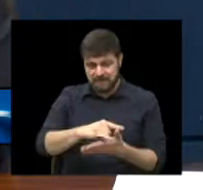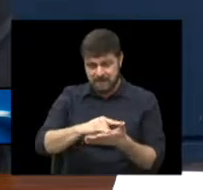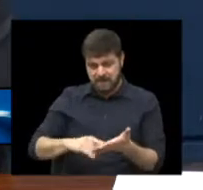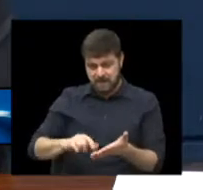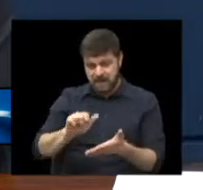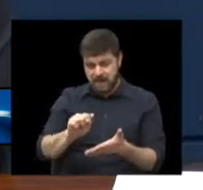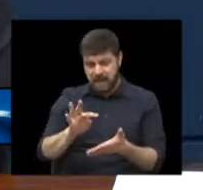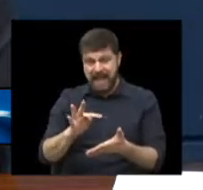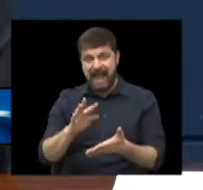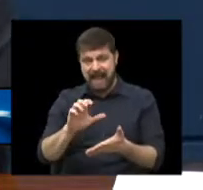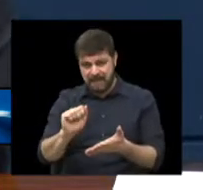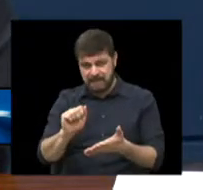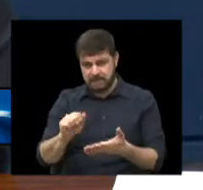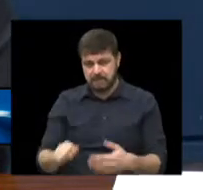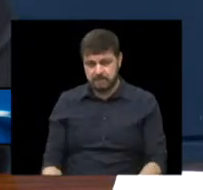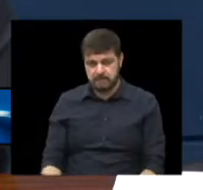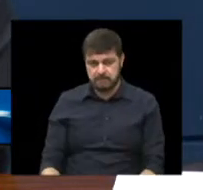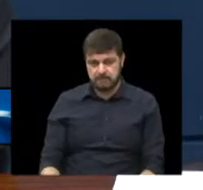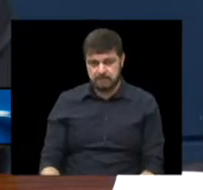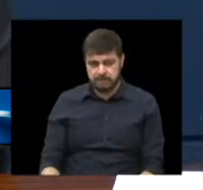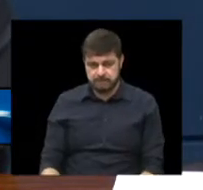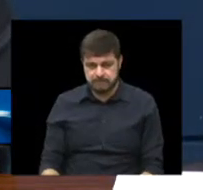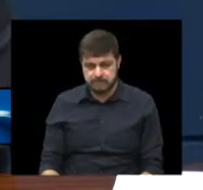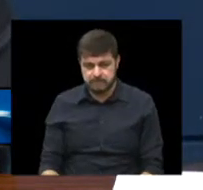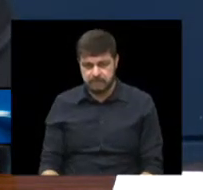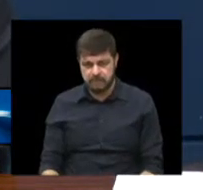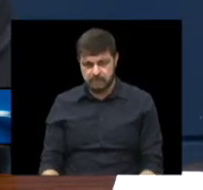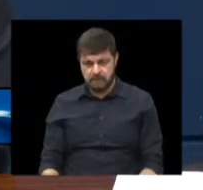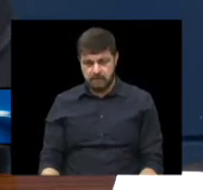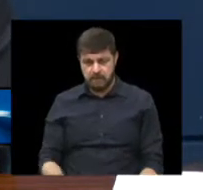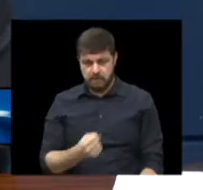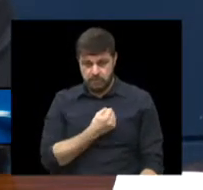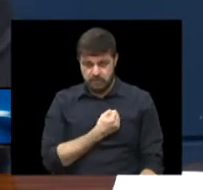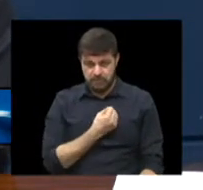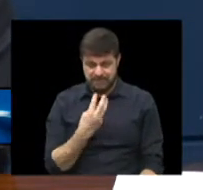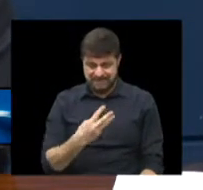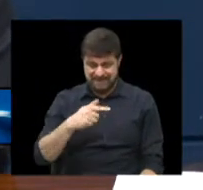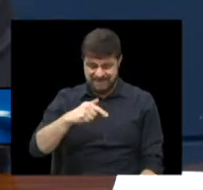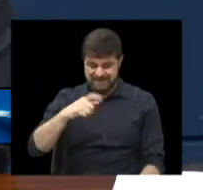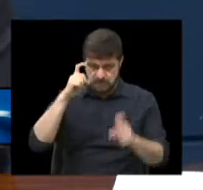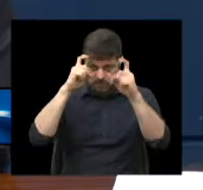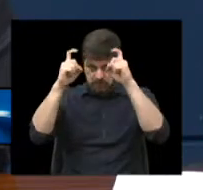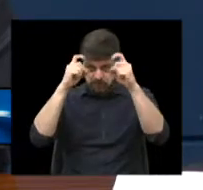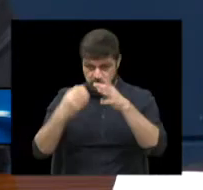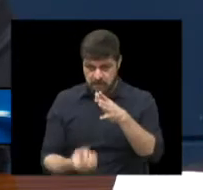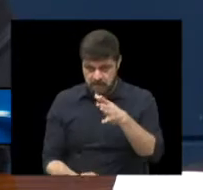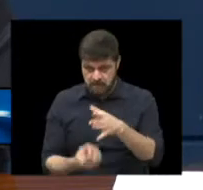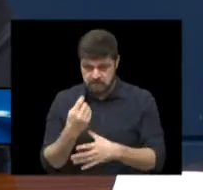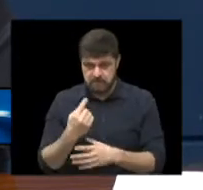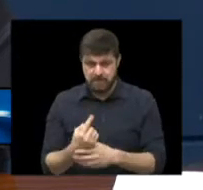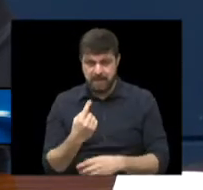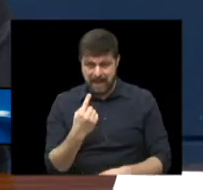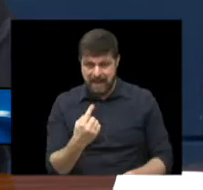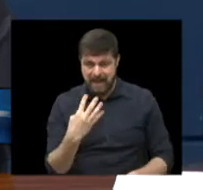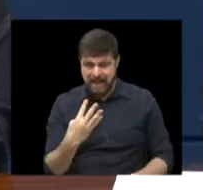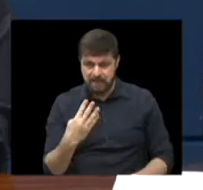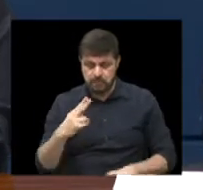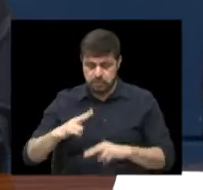ata. 9.1. Ata da 37ª reunião ordinária, realizada dia 14 de junho de